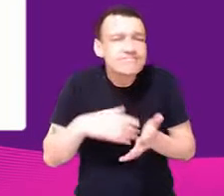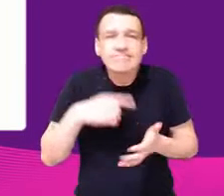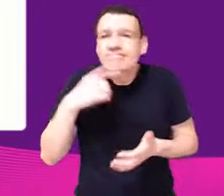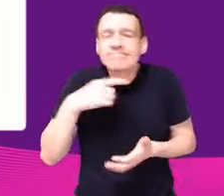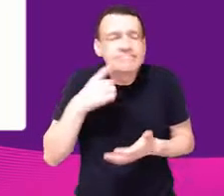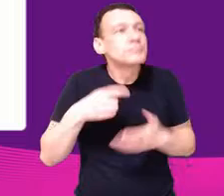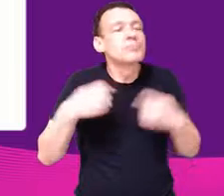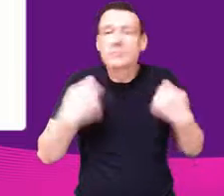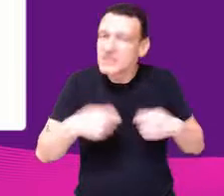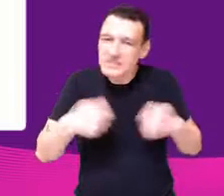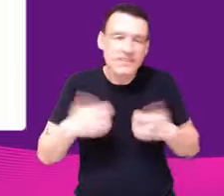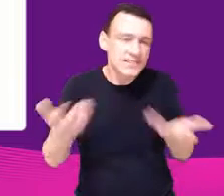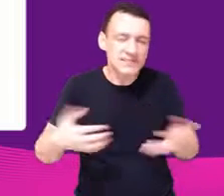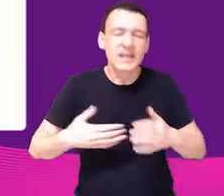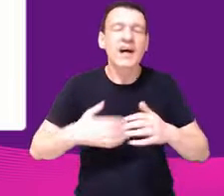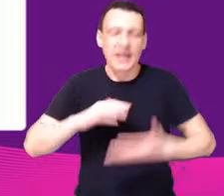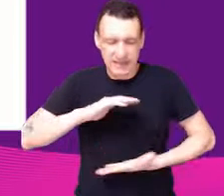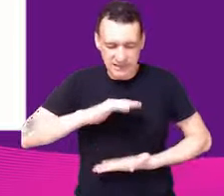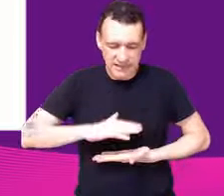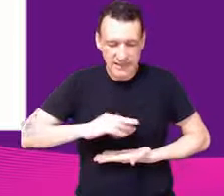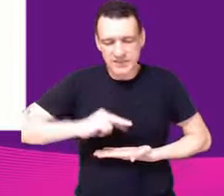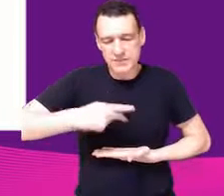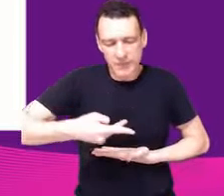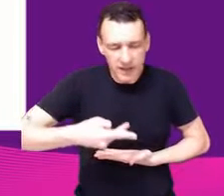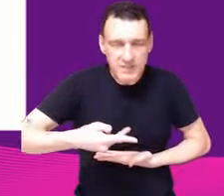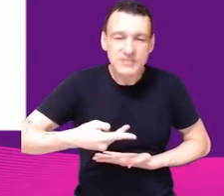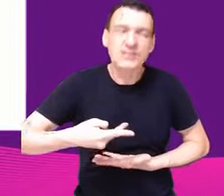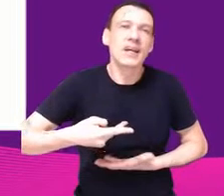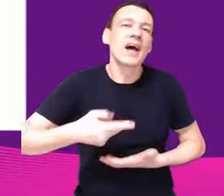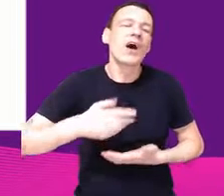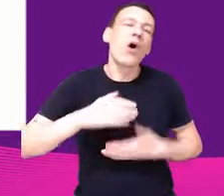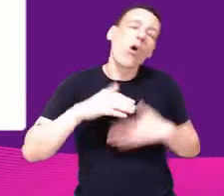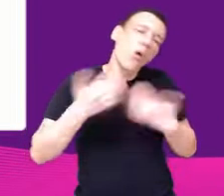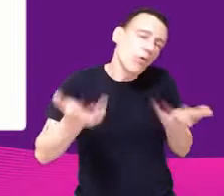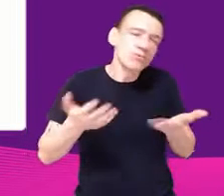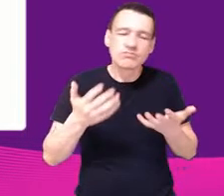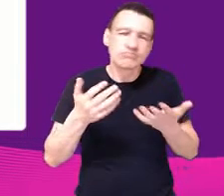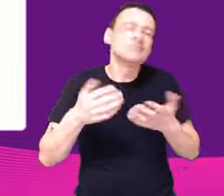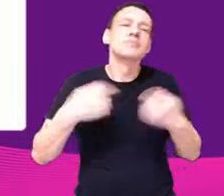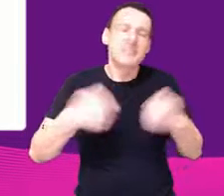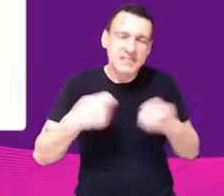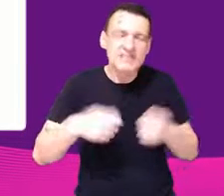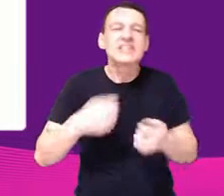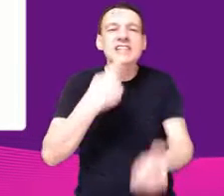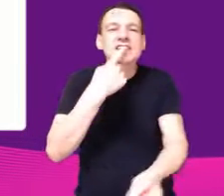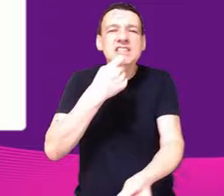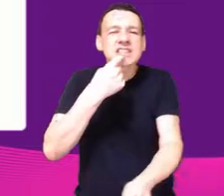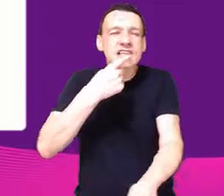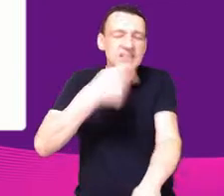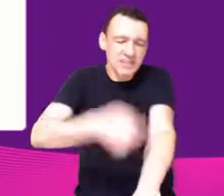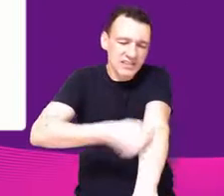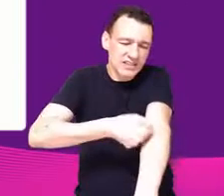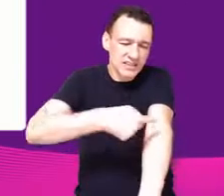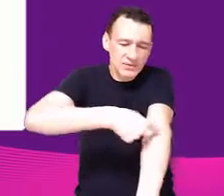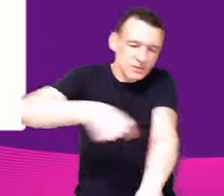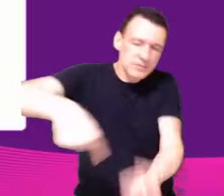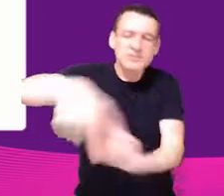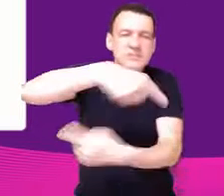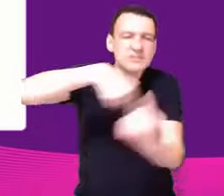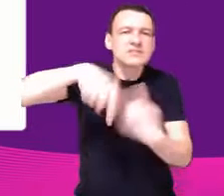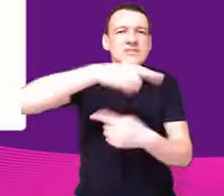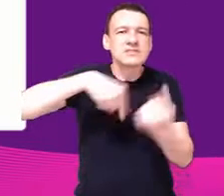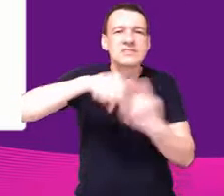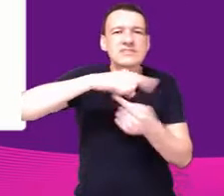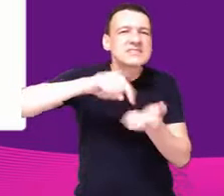facilmente visível e é facilmente quantificado, porque isso é uma terapia de alto custo, né? E uma terapia que exige que os números